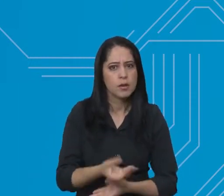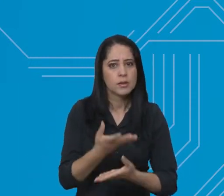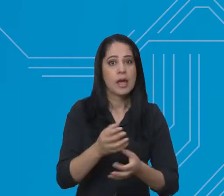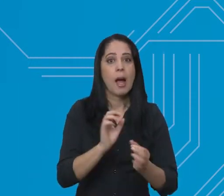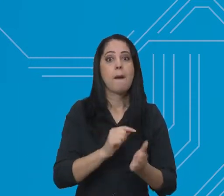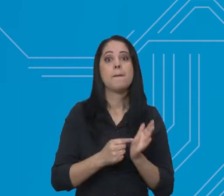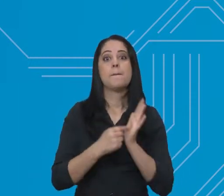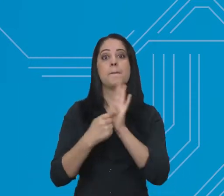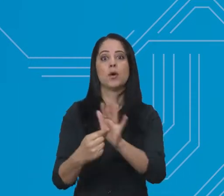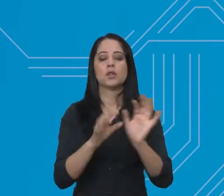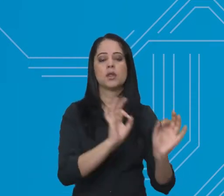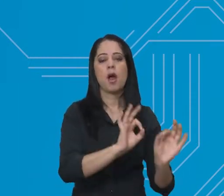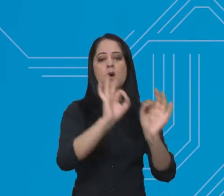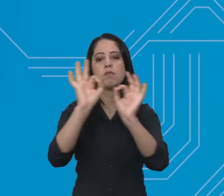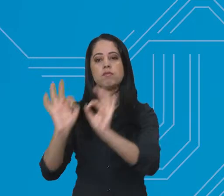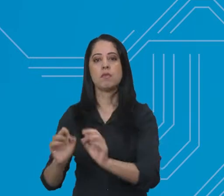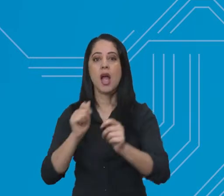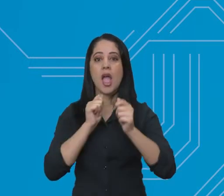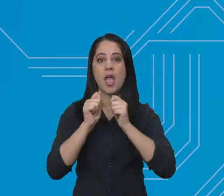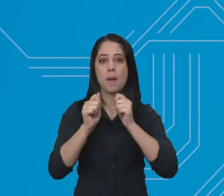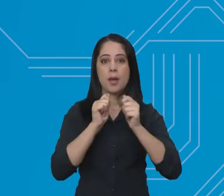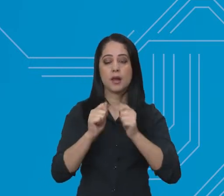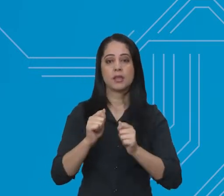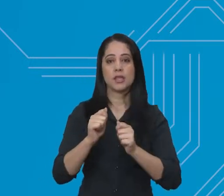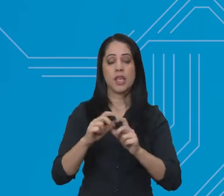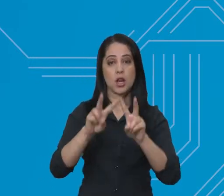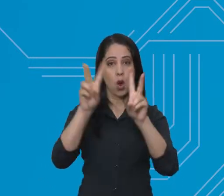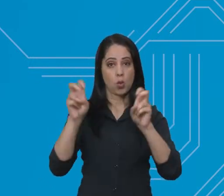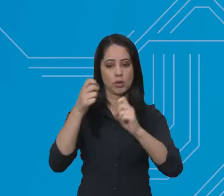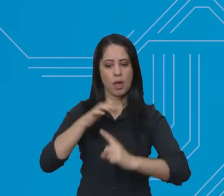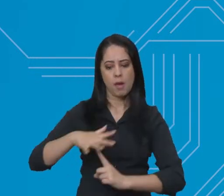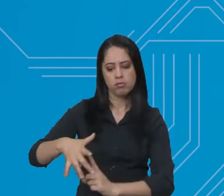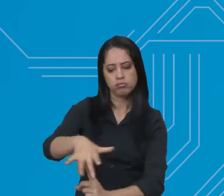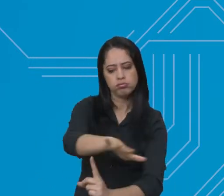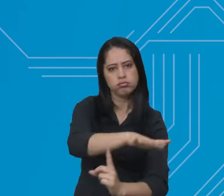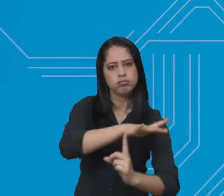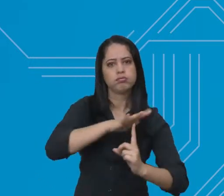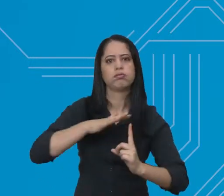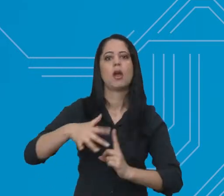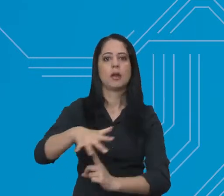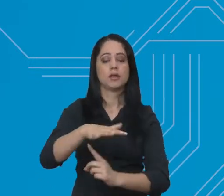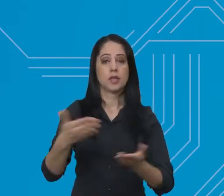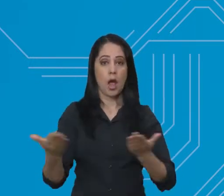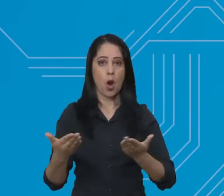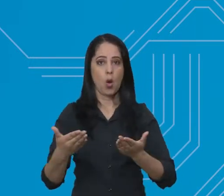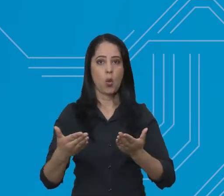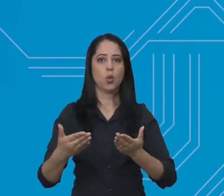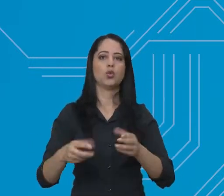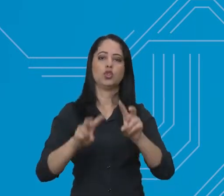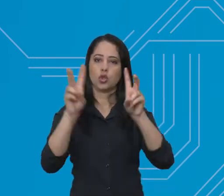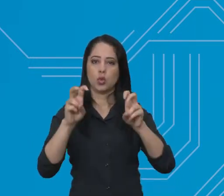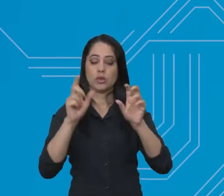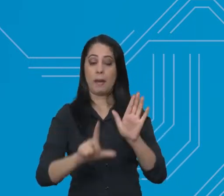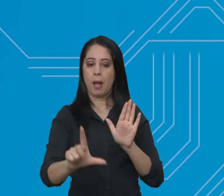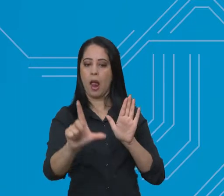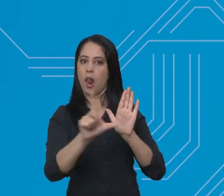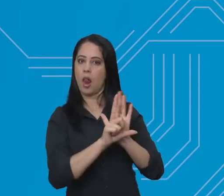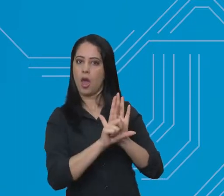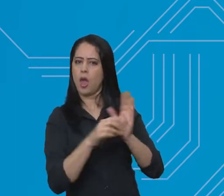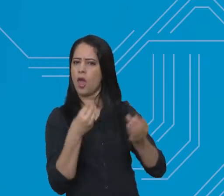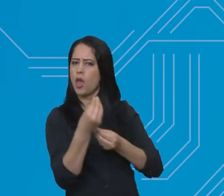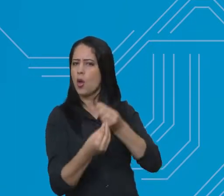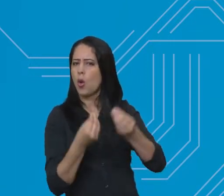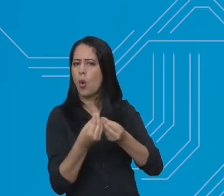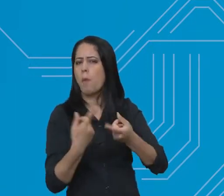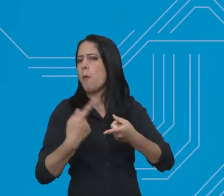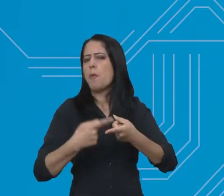apresentando reportagens especiais pautadas no meio ambiente. Hoje, vamos discutir sobre legislação de proteção das árvores e por